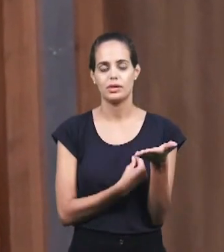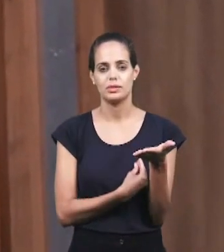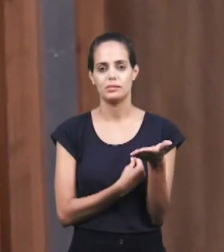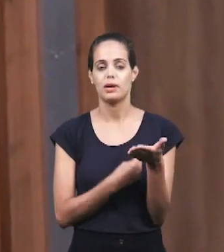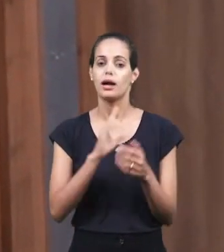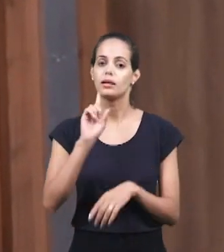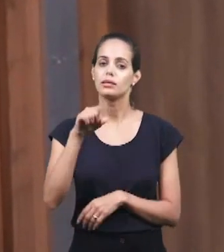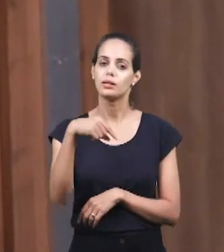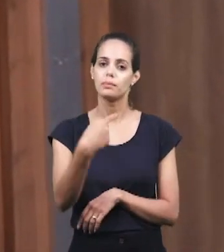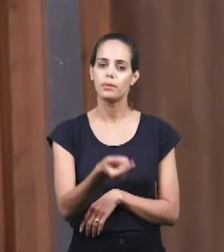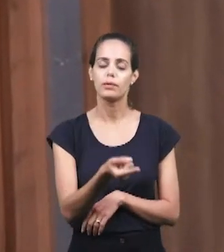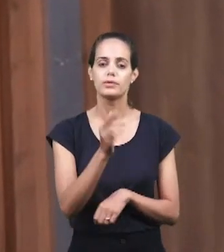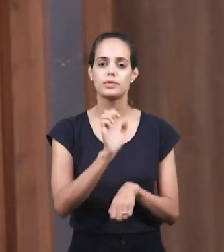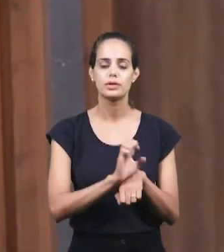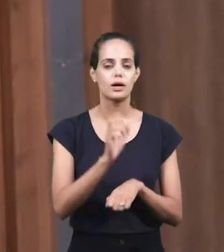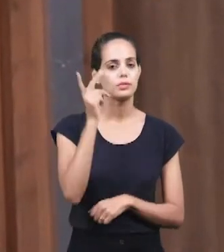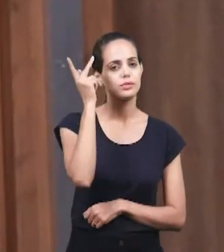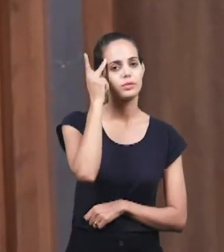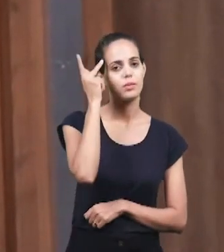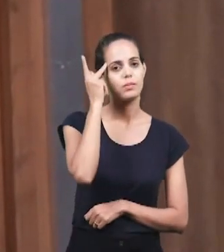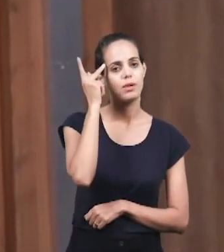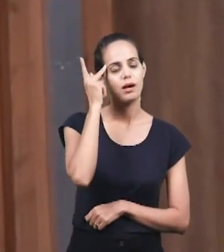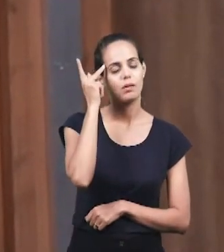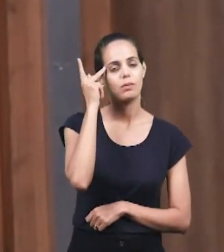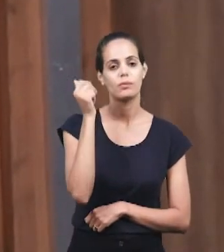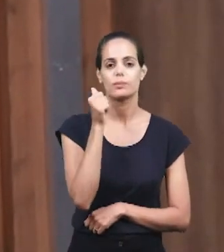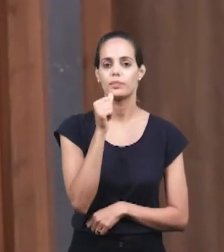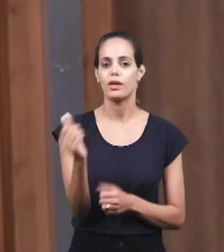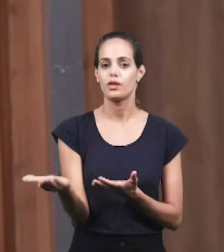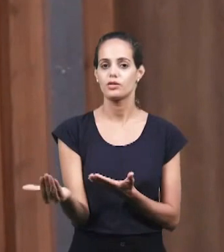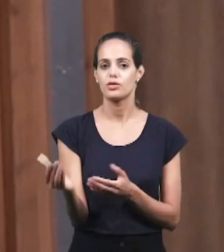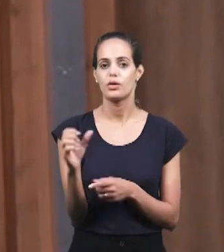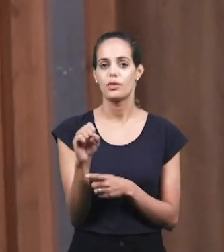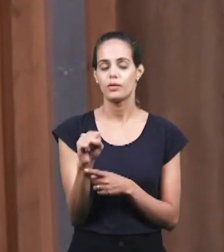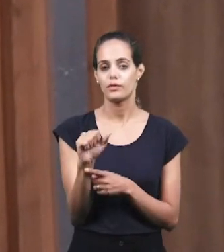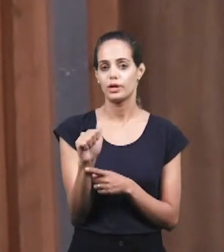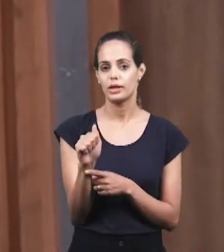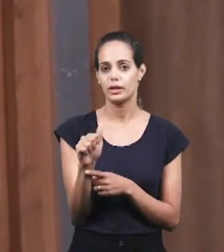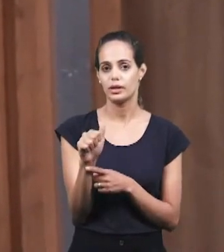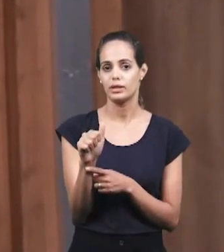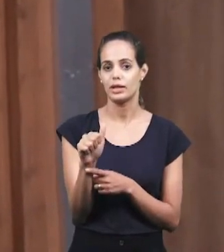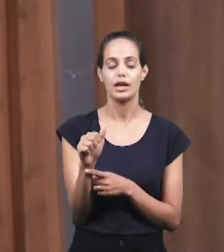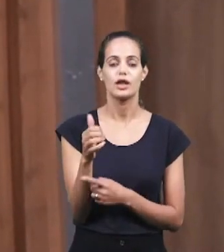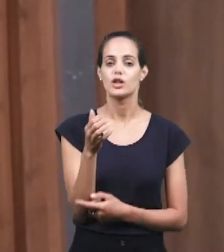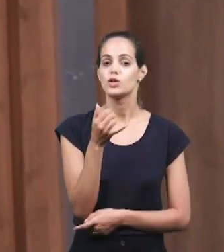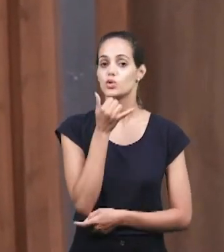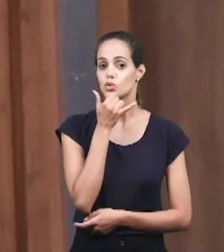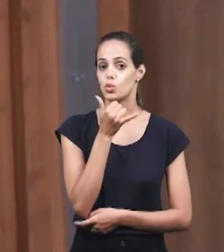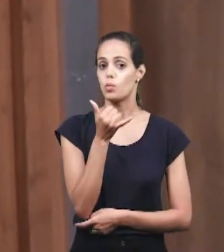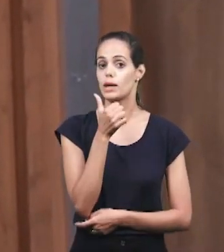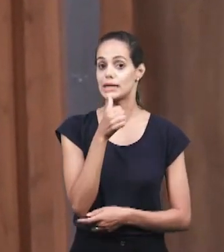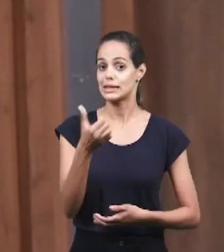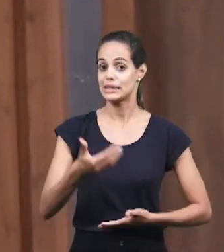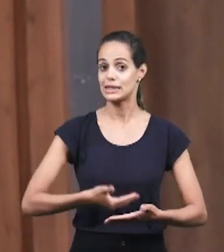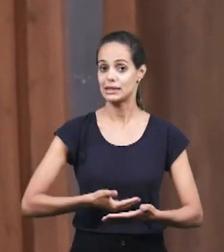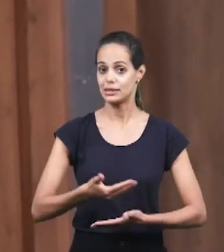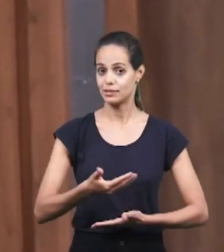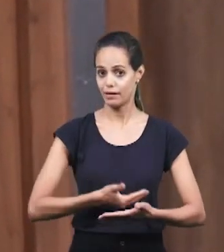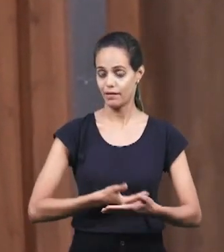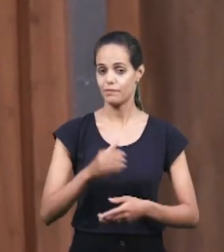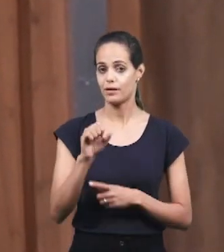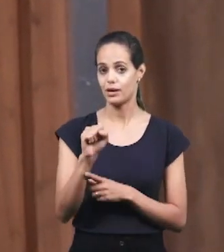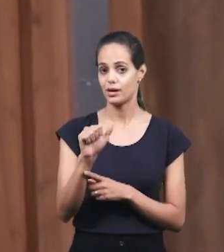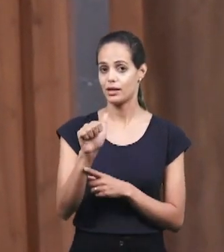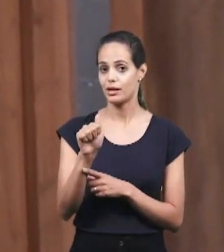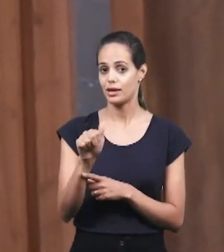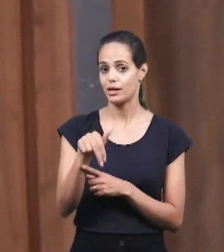seguida iremos para o estado de São Paulo, onde ali a irmã Sandra, que é do grupo de senhoras da Igreja de Embu-Guaçu, lá